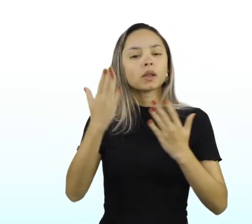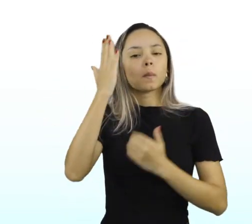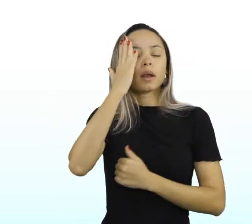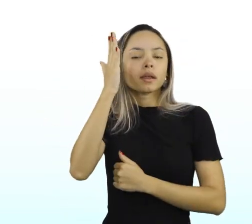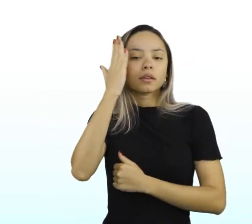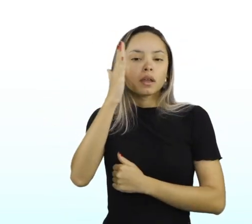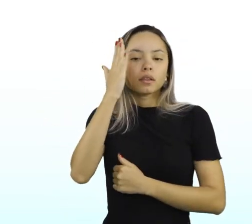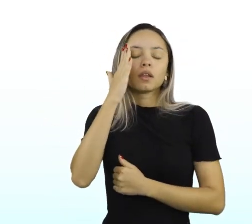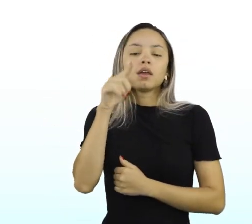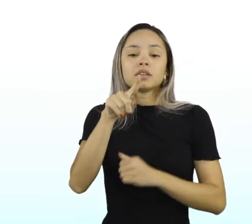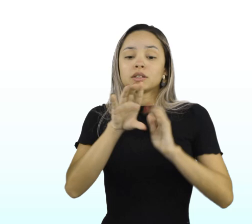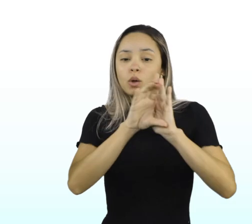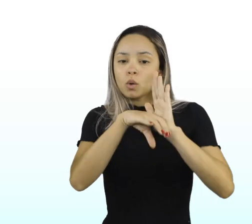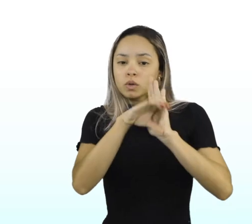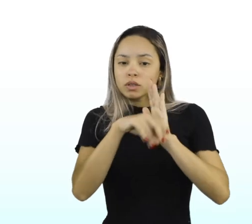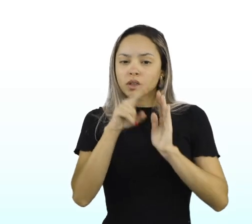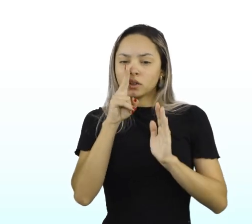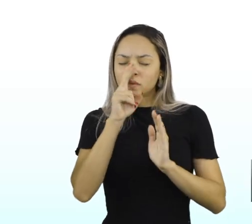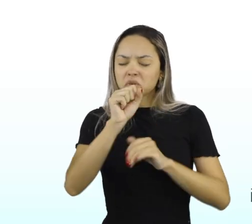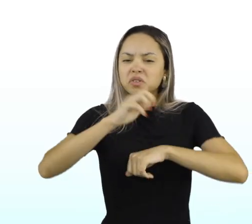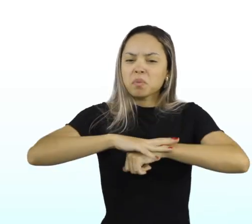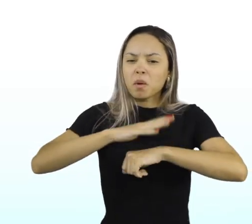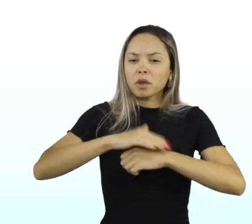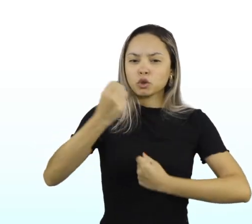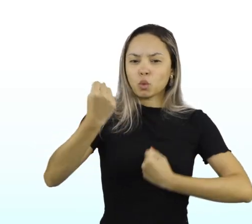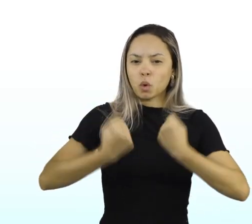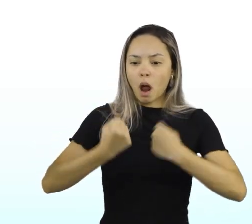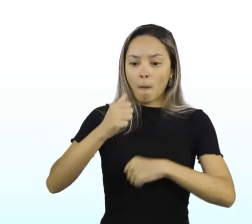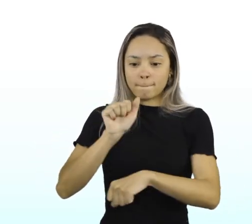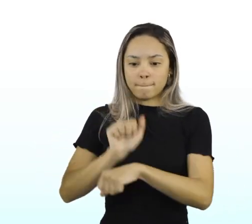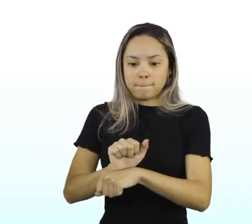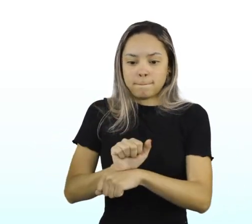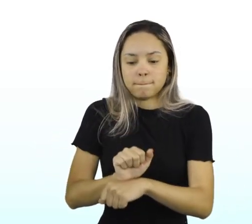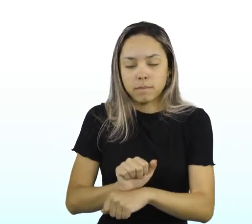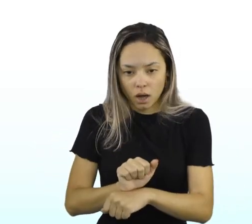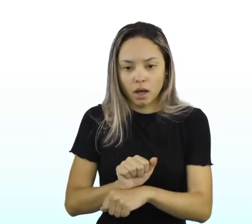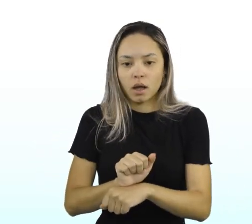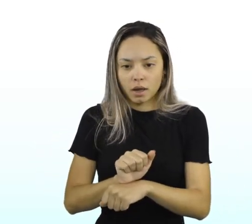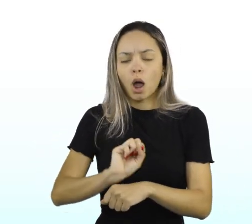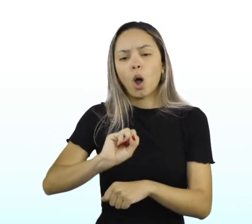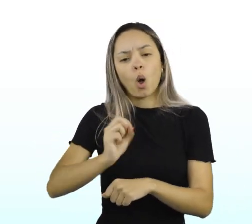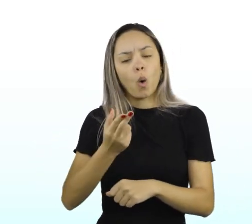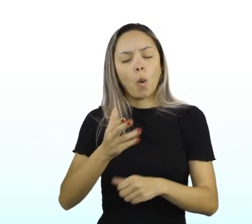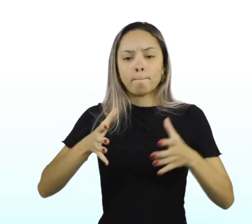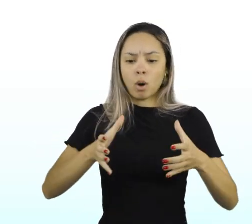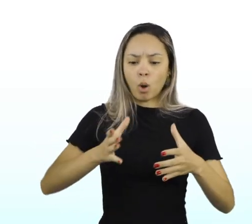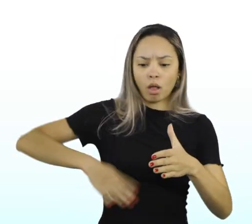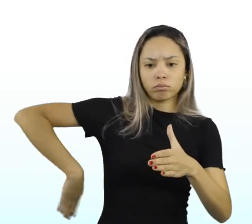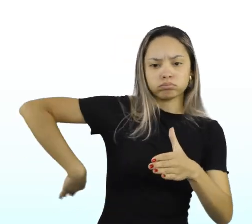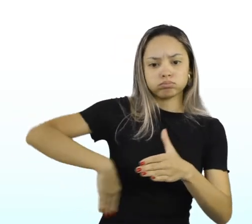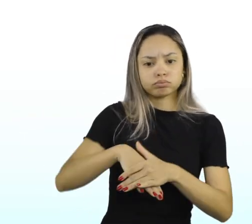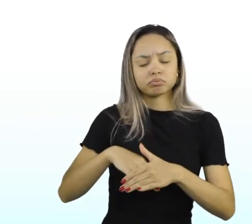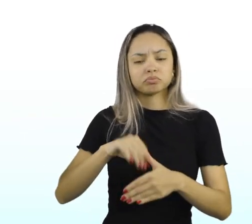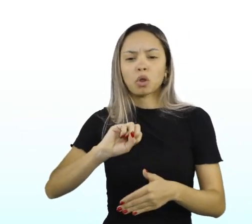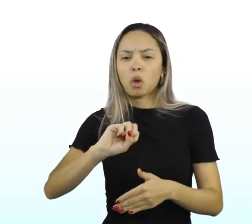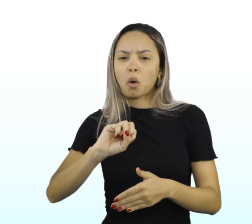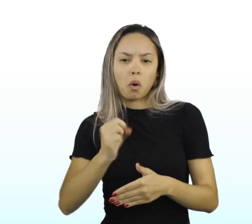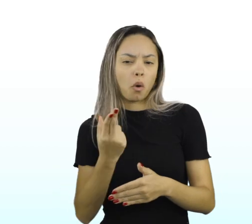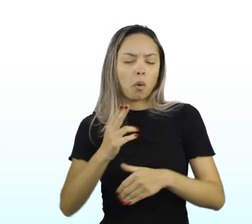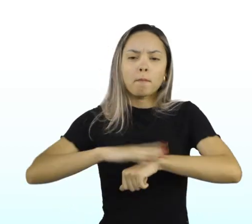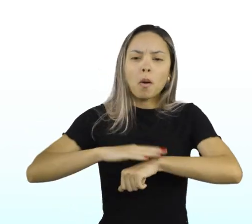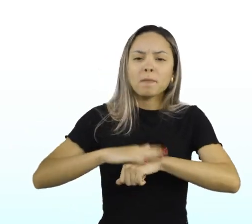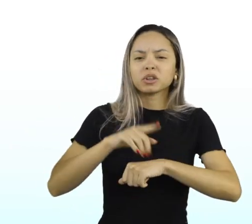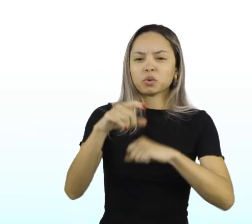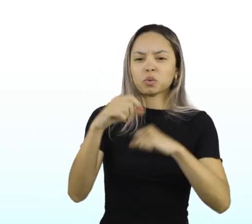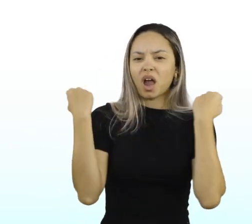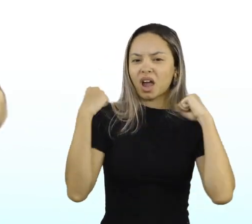no nosso cotidiano. Quando um carro ele vai frear, ele precisa de uma força. Quando você chuta uma bola, quando você puxa uma bola, quando você está lá na academia,